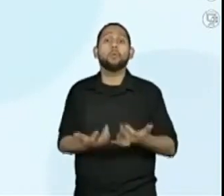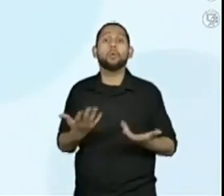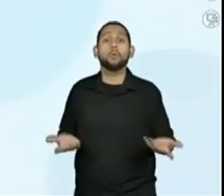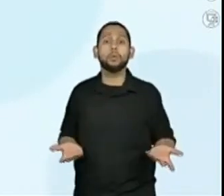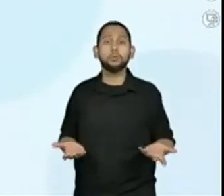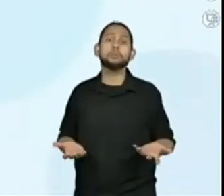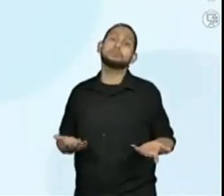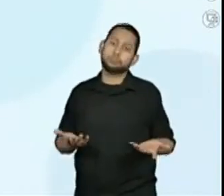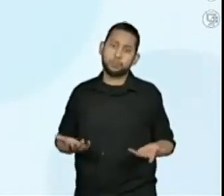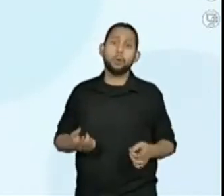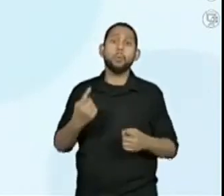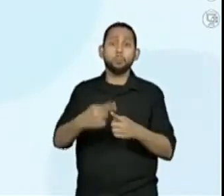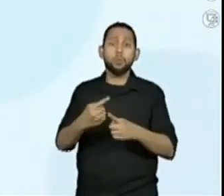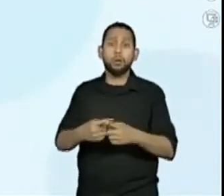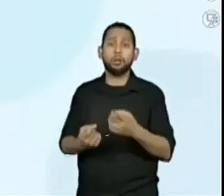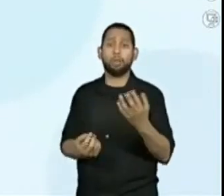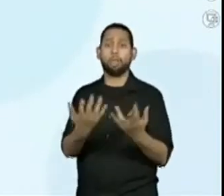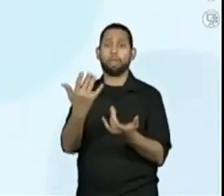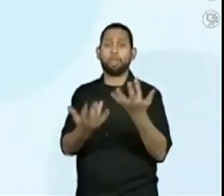A agropecuária,